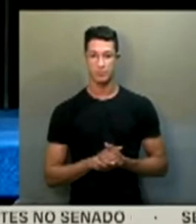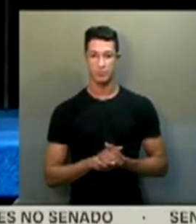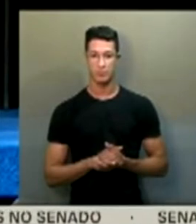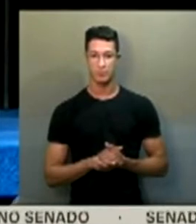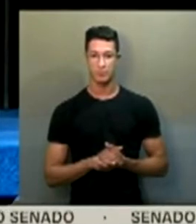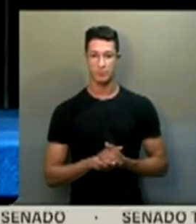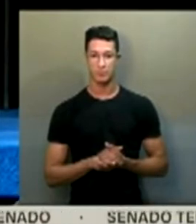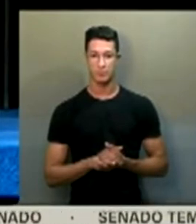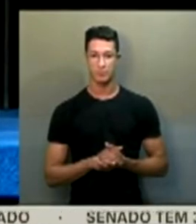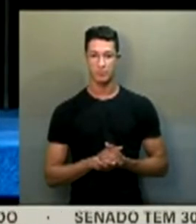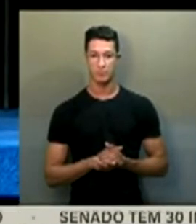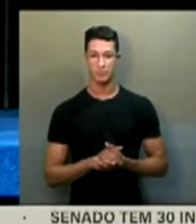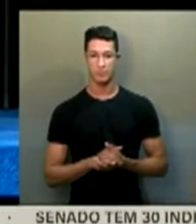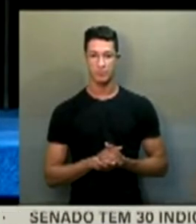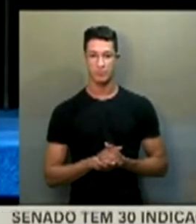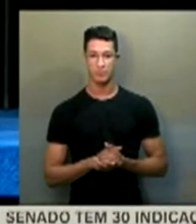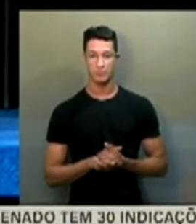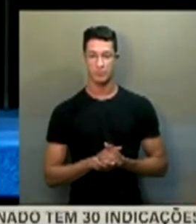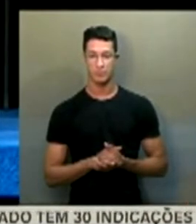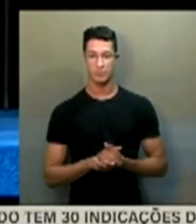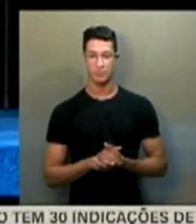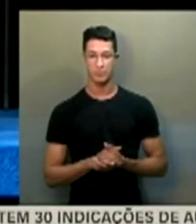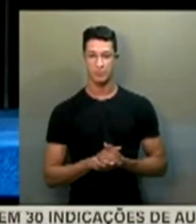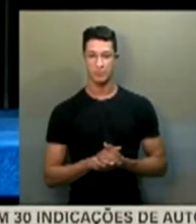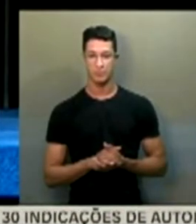Vai tirar a emoção da imprensa.